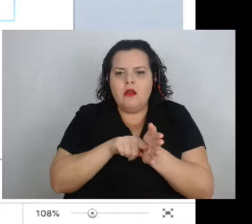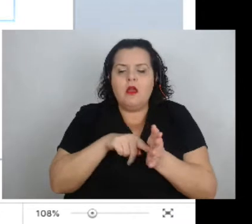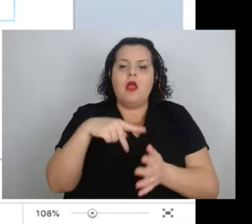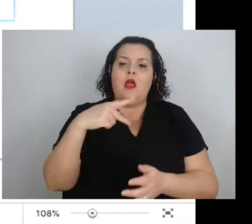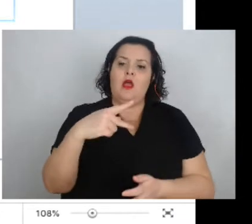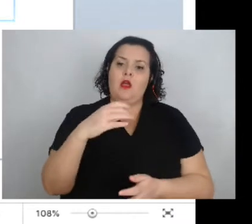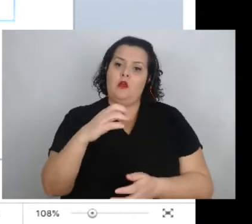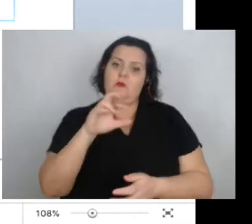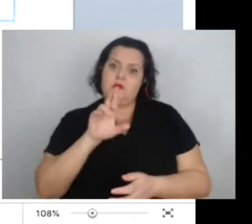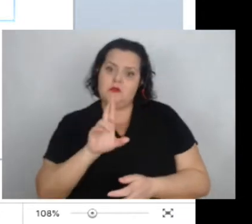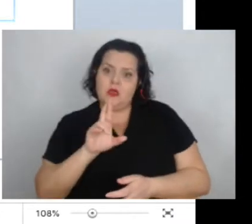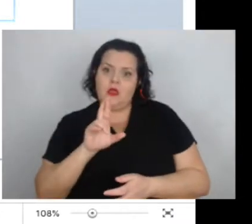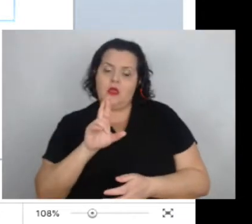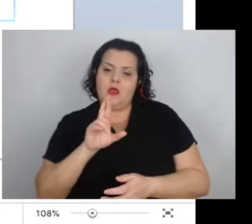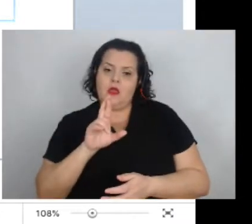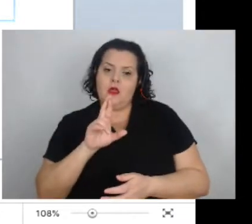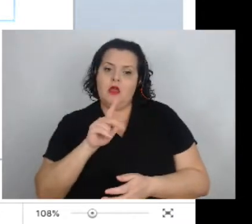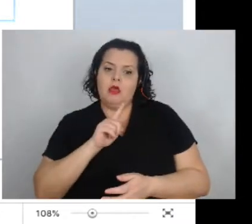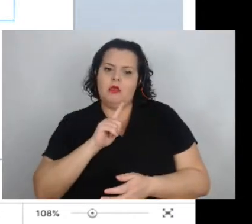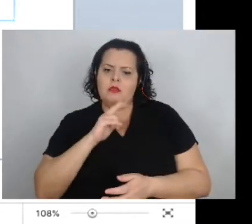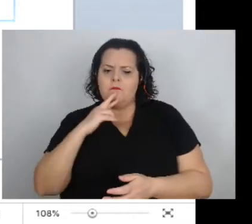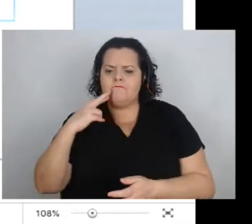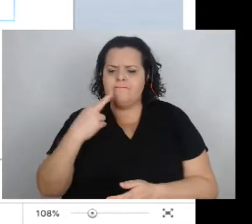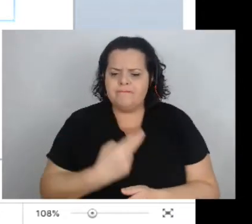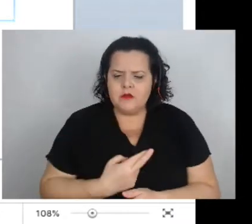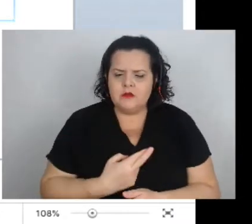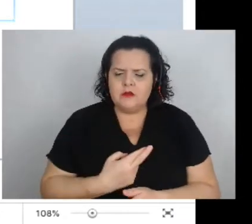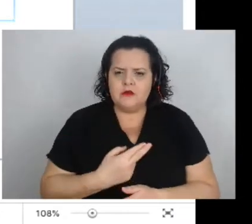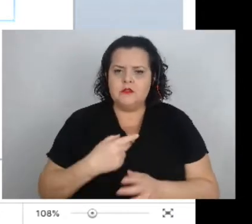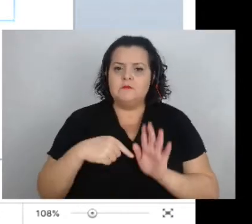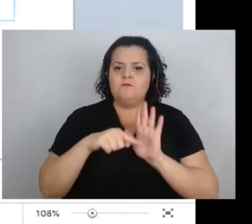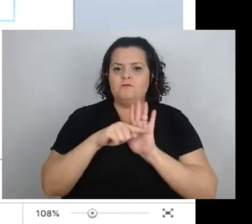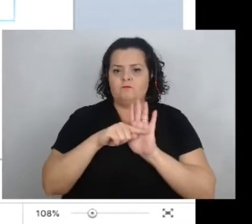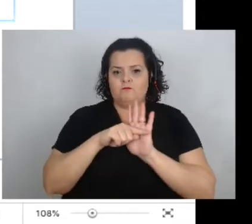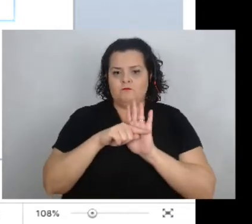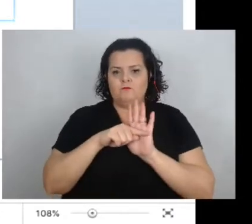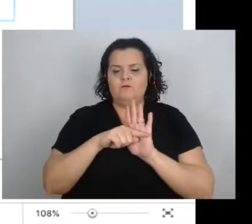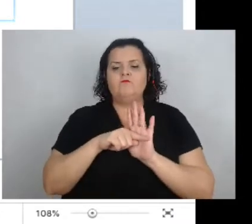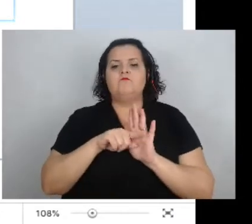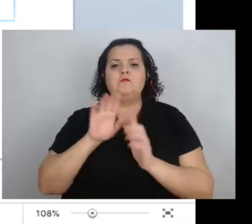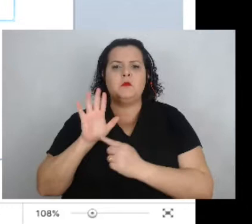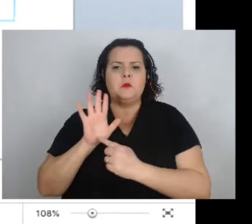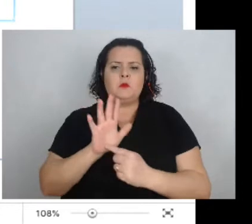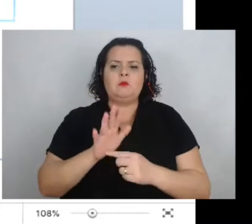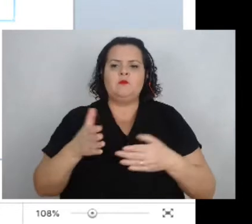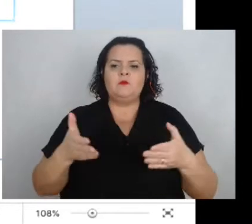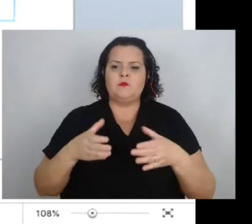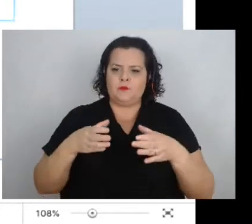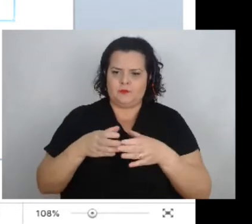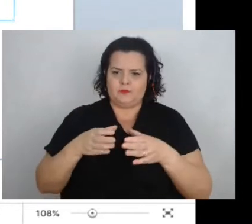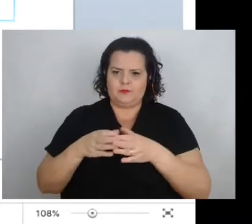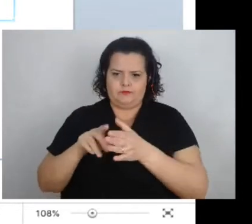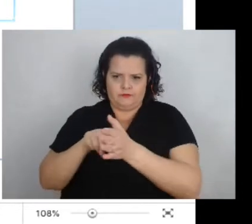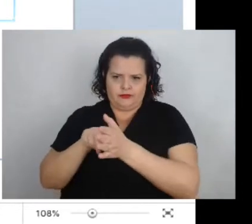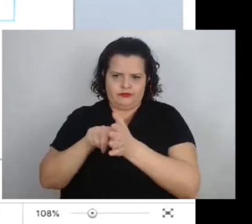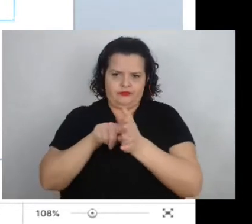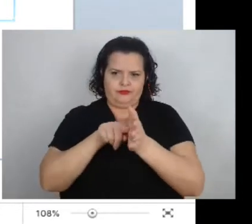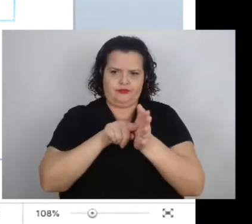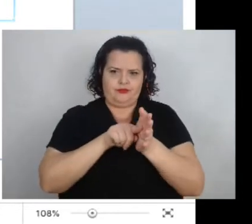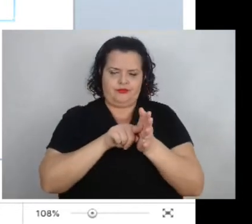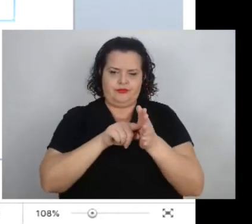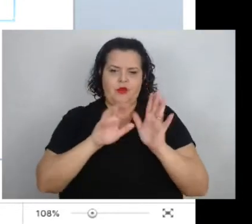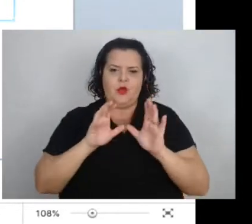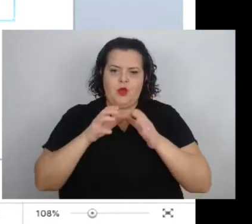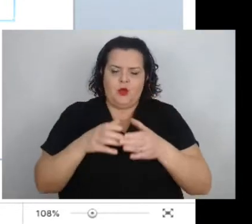negativo? Aqui eu estou mostrando um estudo também do nosso grupo, né, do Dr. Klinger, que é